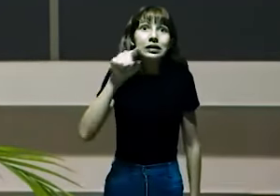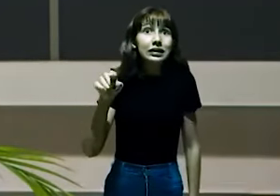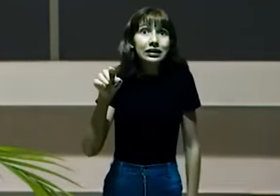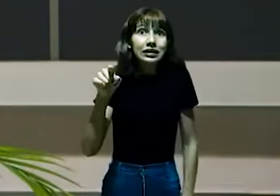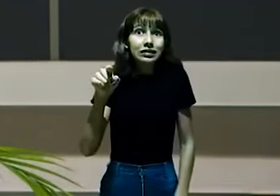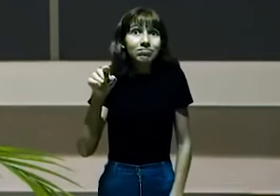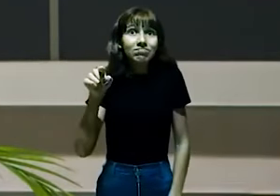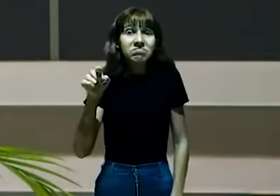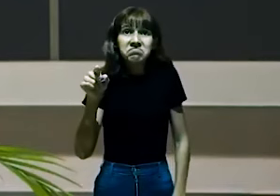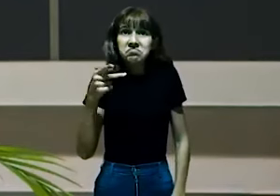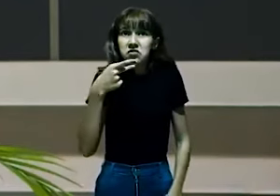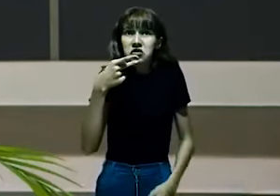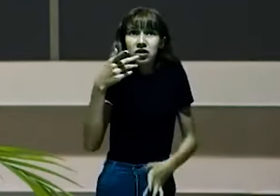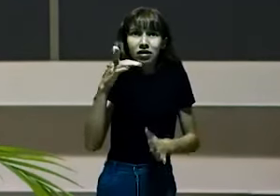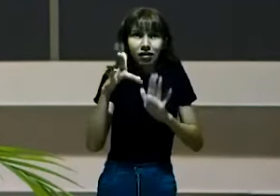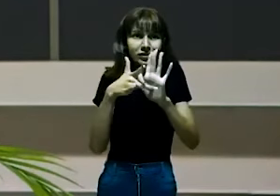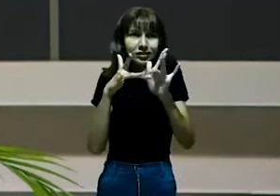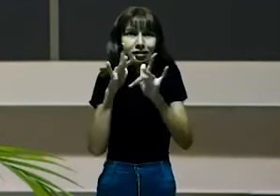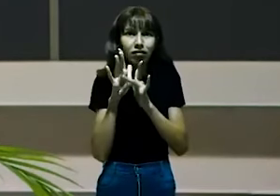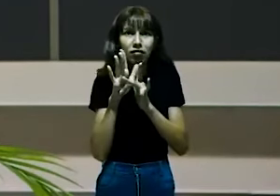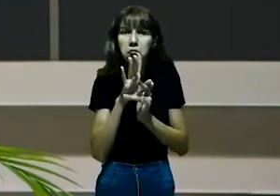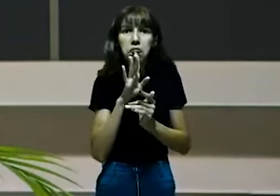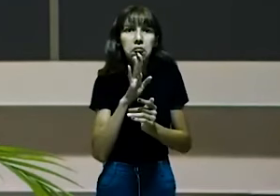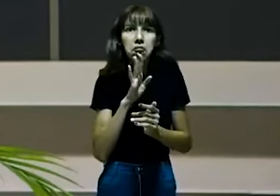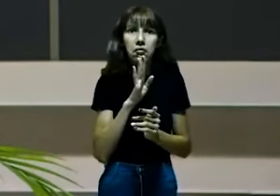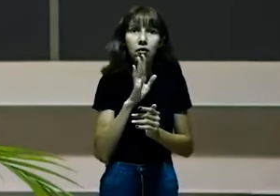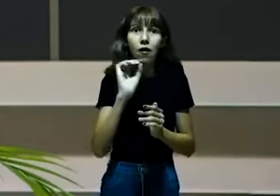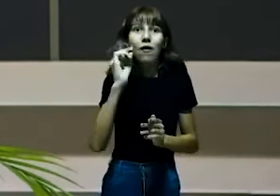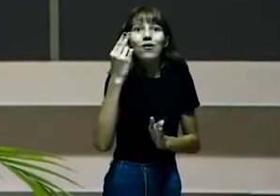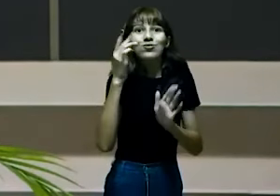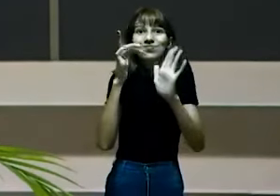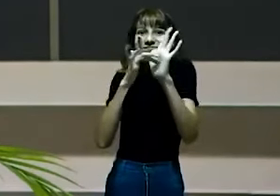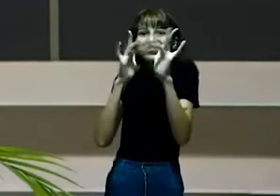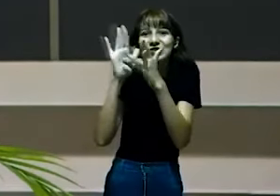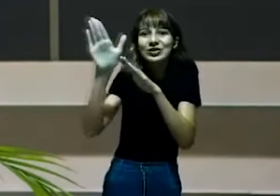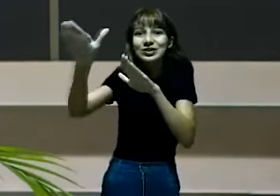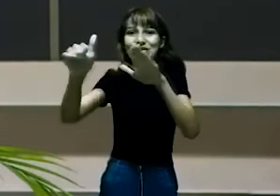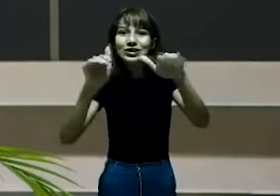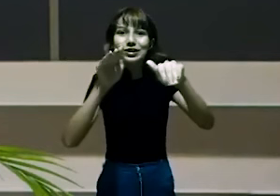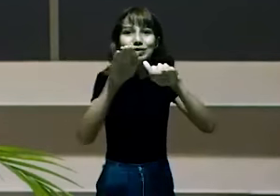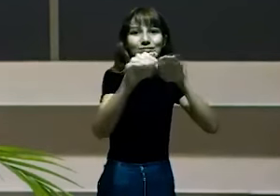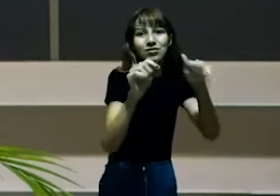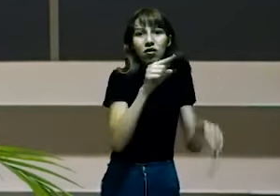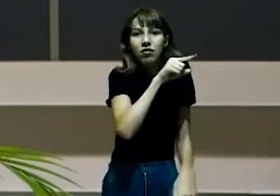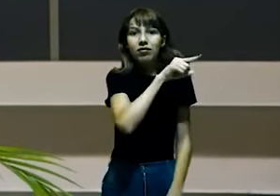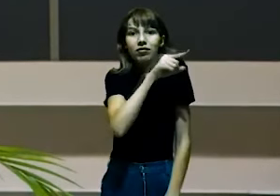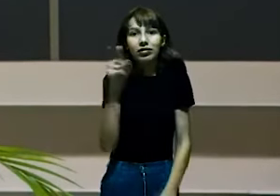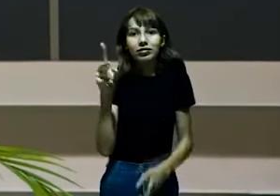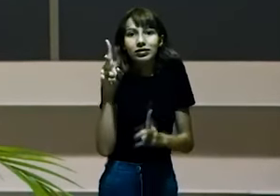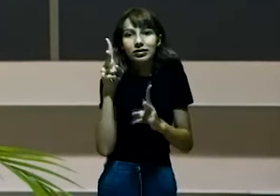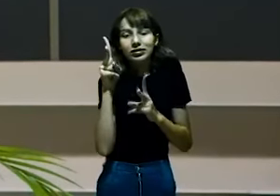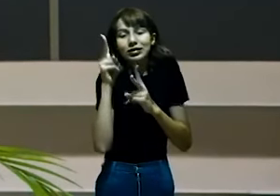hoje eu não sei quantas vezes ele te procurou para orar e você dormiu eu não sei quantas vezes você